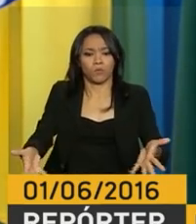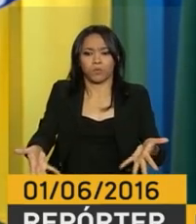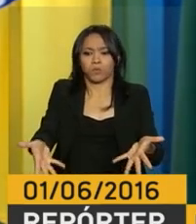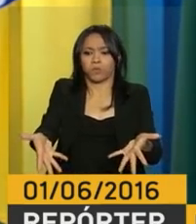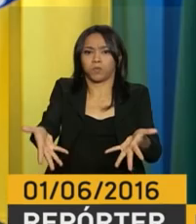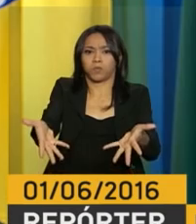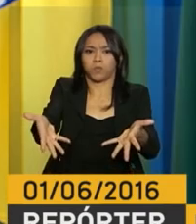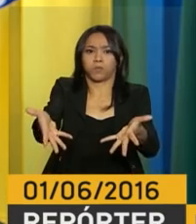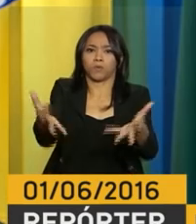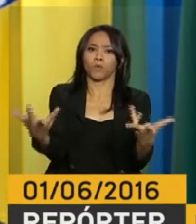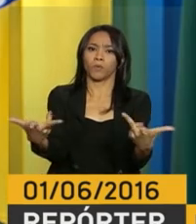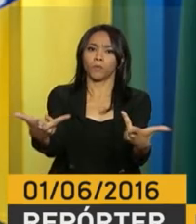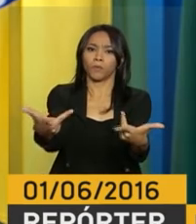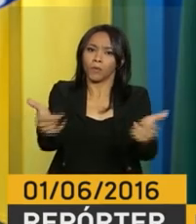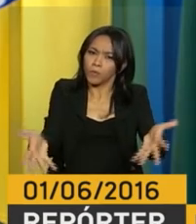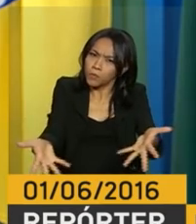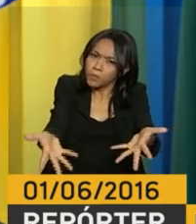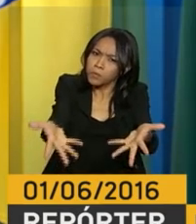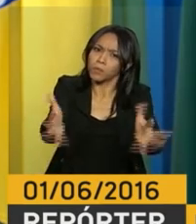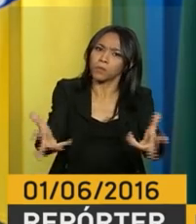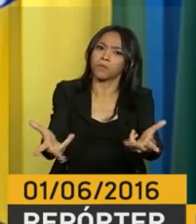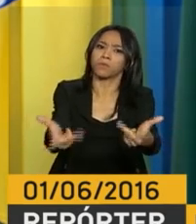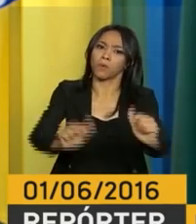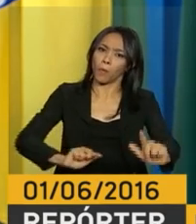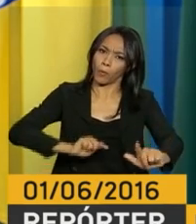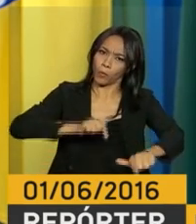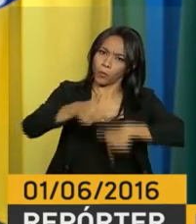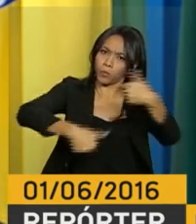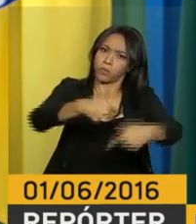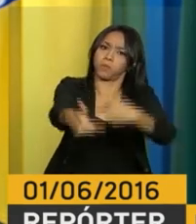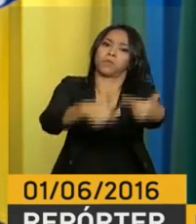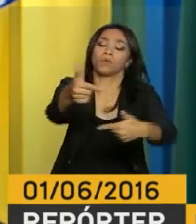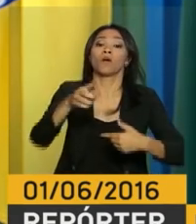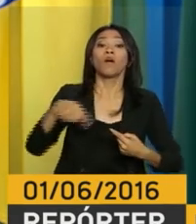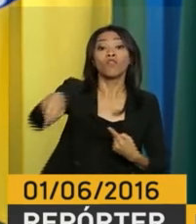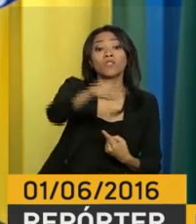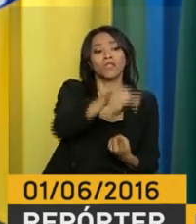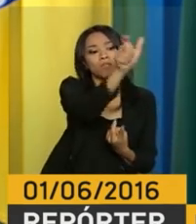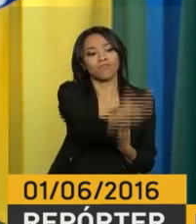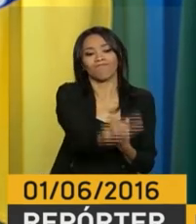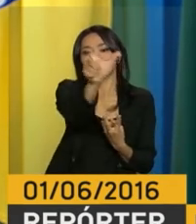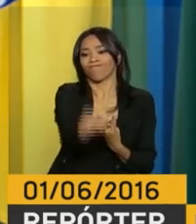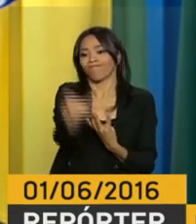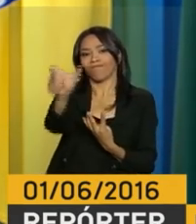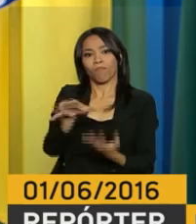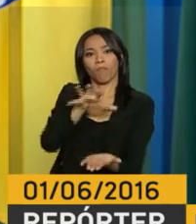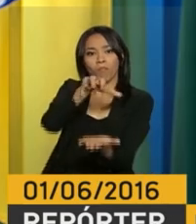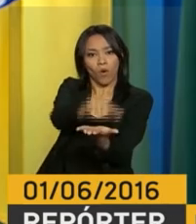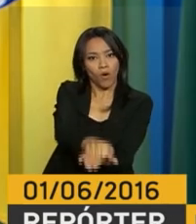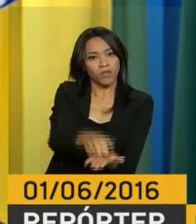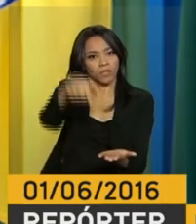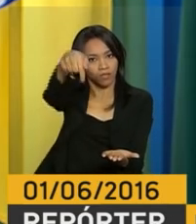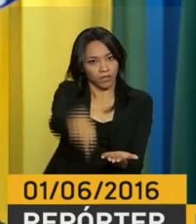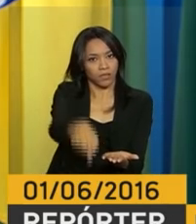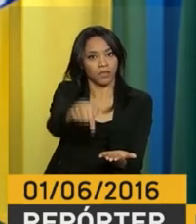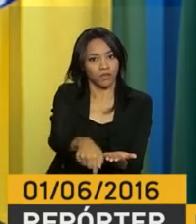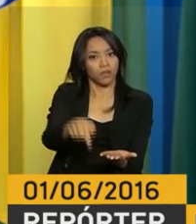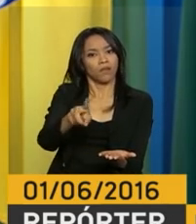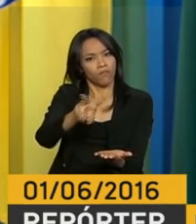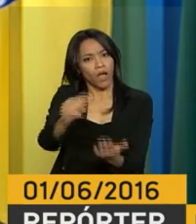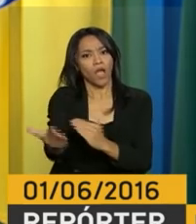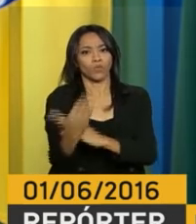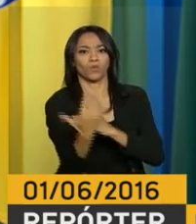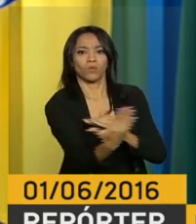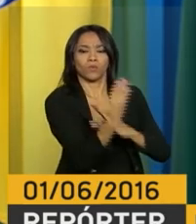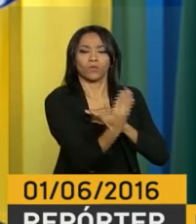eficiente vocês que hoje tomam Posse ajudarão A conduzir o processo de